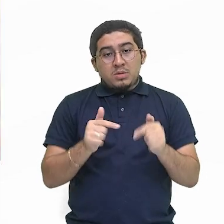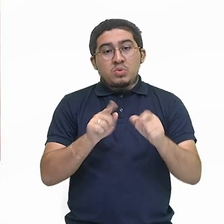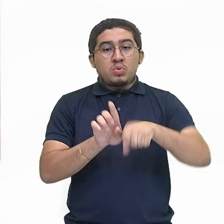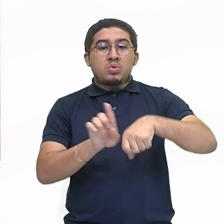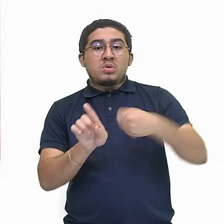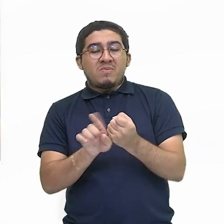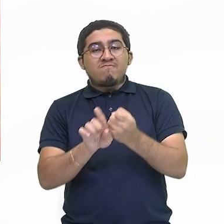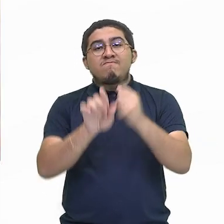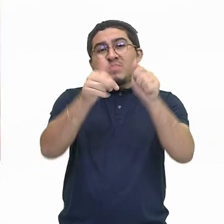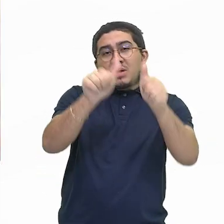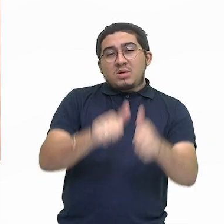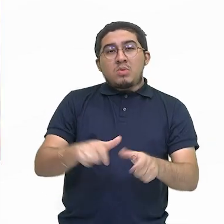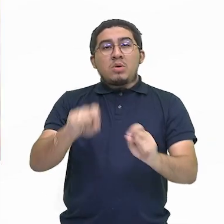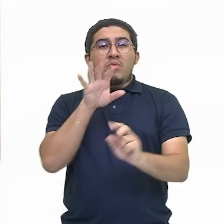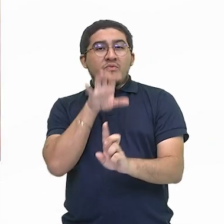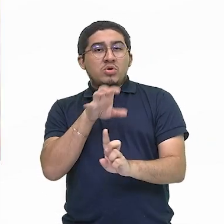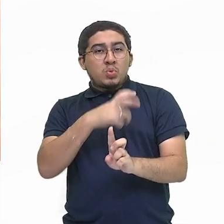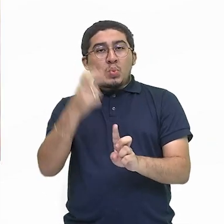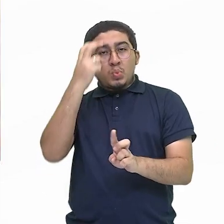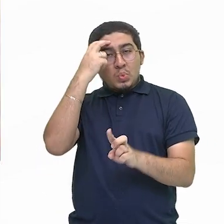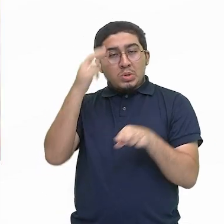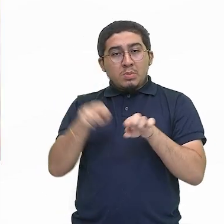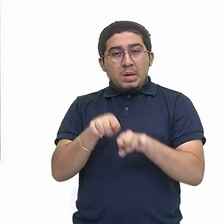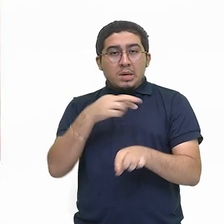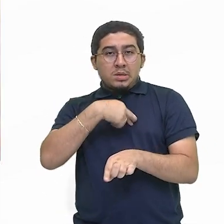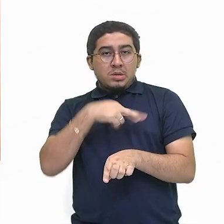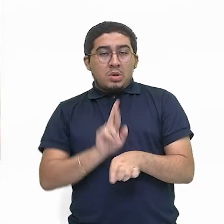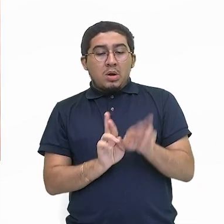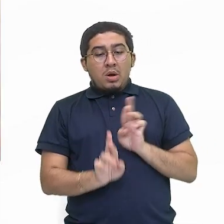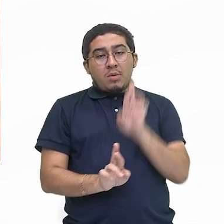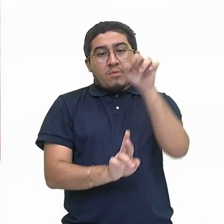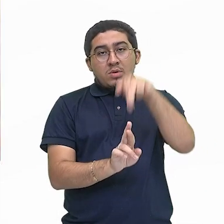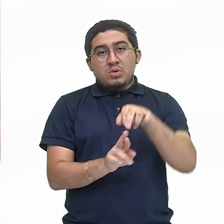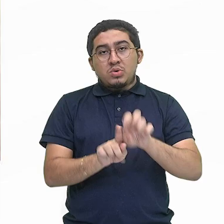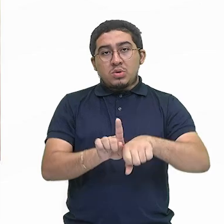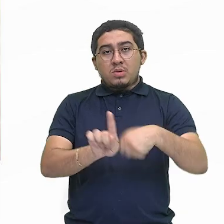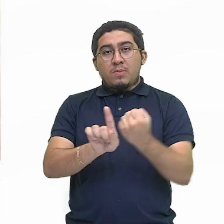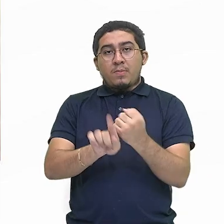examinando a influência da cultura e da religião sobre a sociedade.